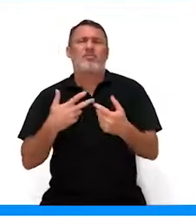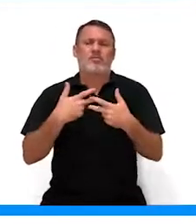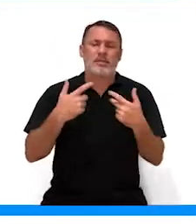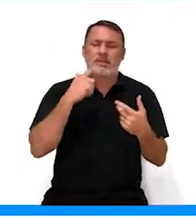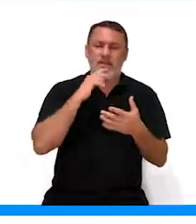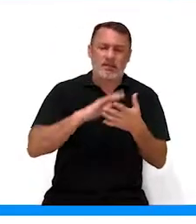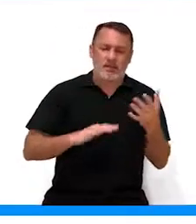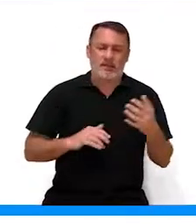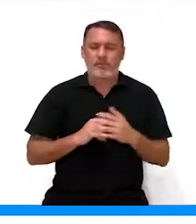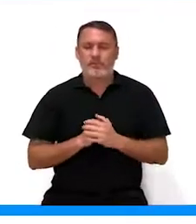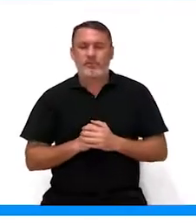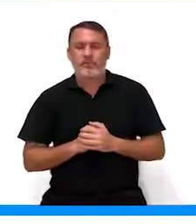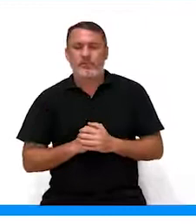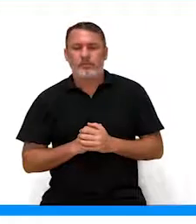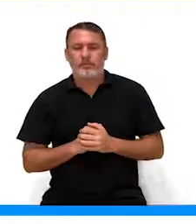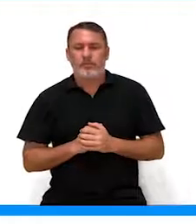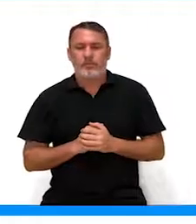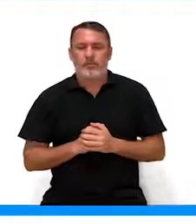muscular, o nervoso, né?